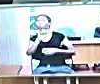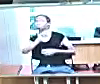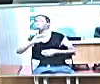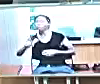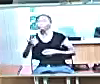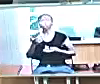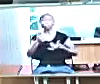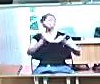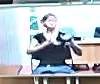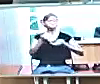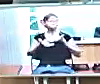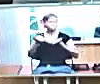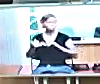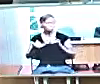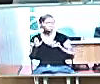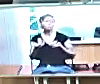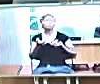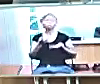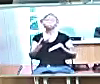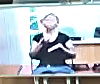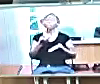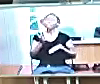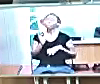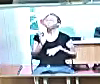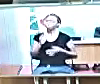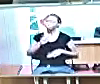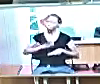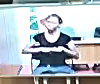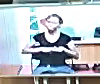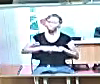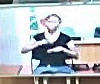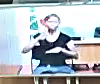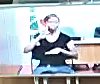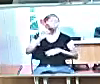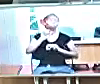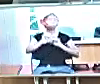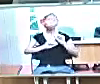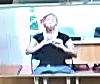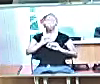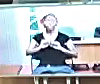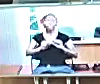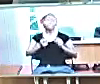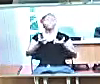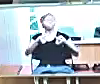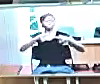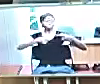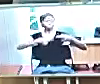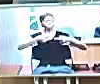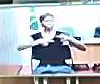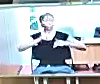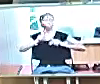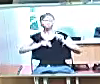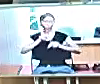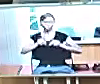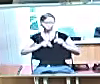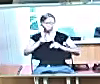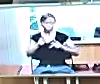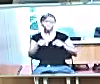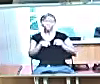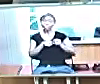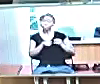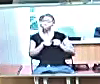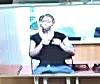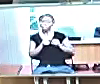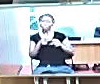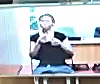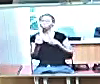isso também vai se afirmando como política pública pessoal da meta que está aqui inclusive representado também muitas